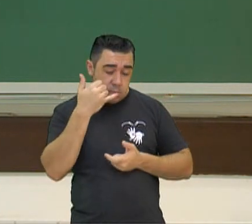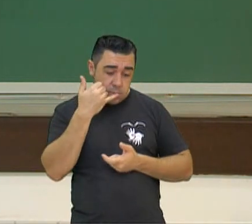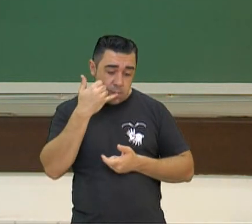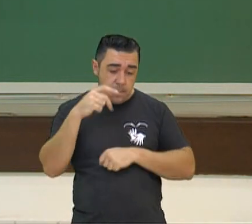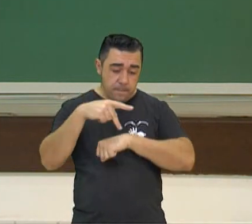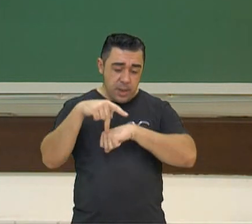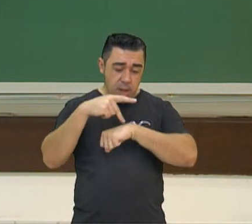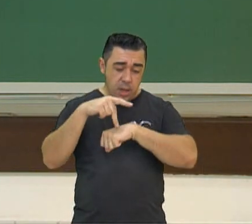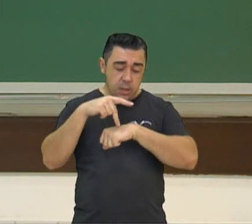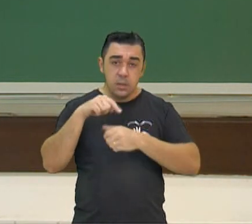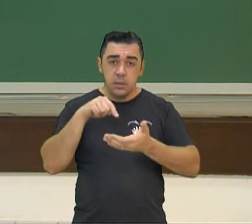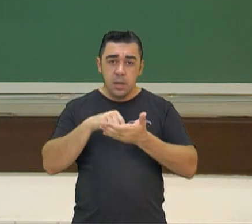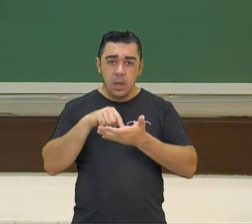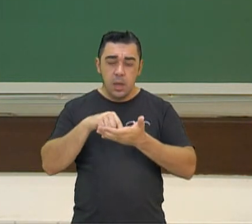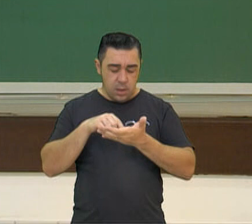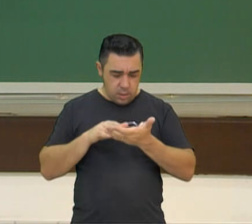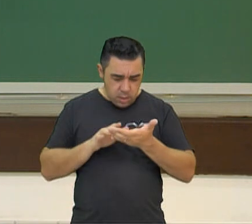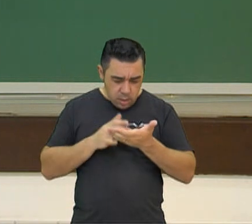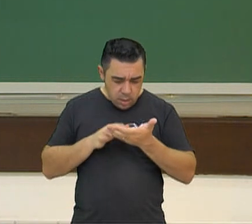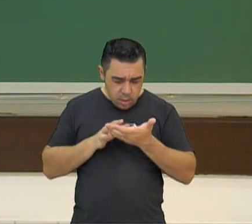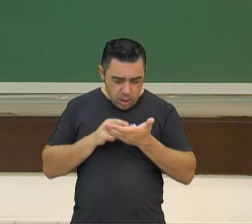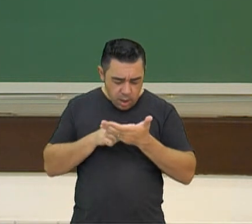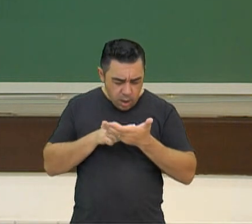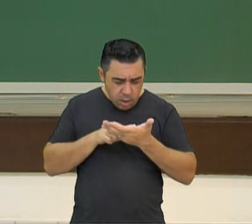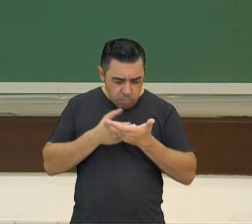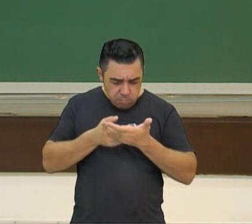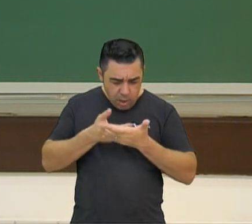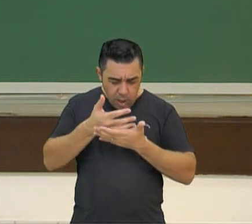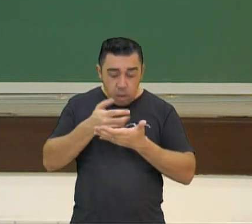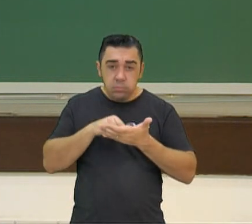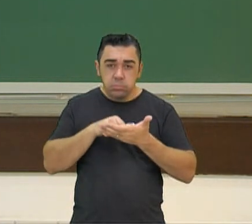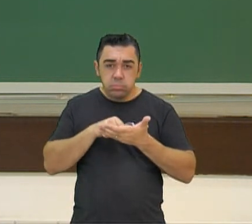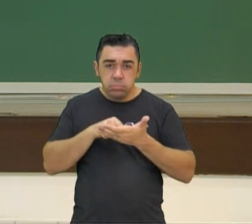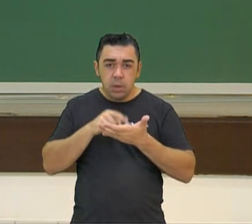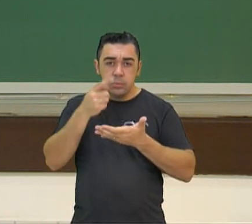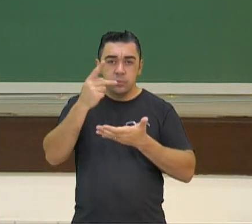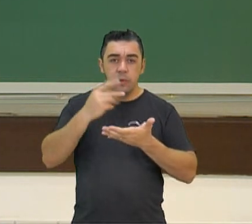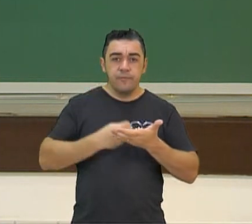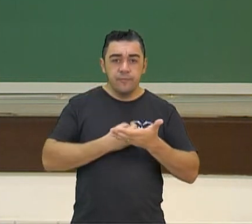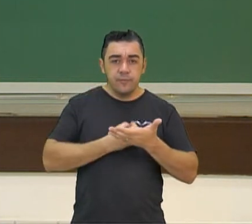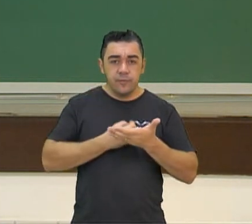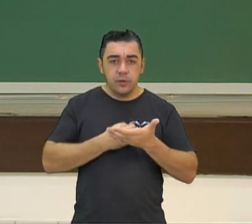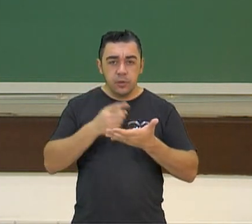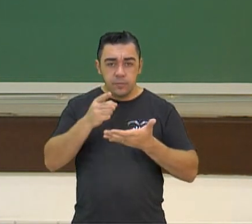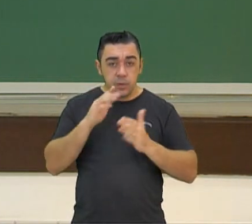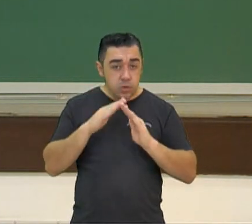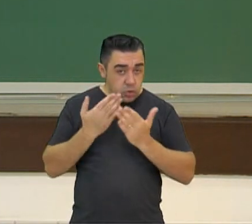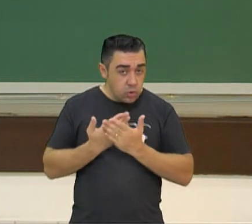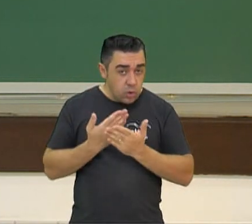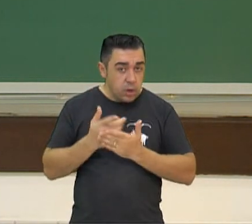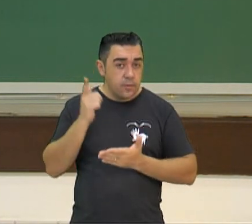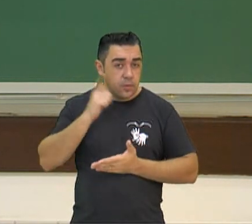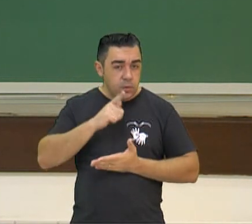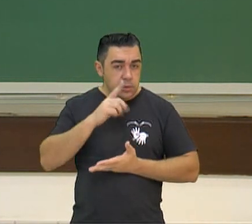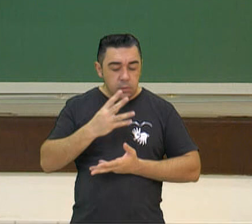país Butão. Veja onde ele está. Isto, ao longo da sua vida, escolar dará a você habilidade com os